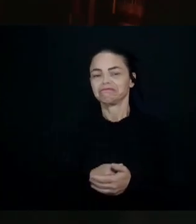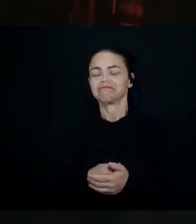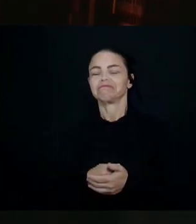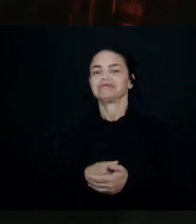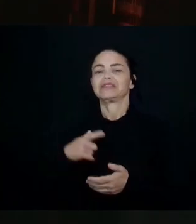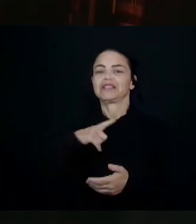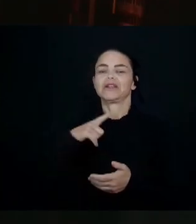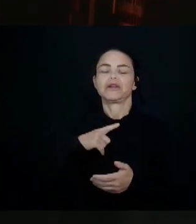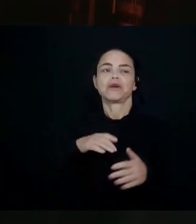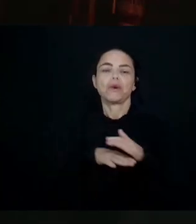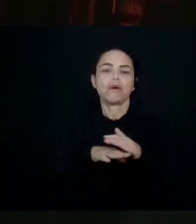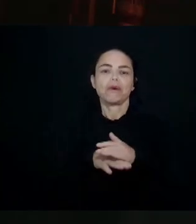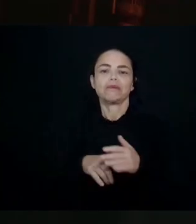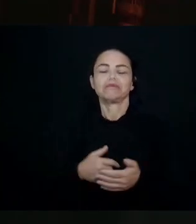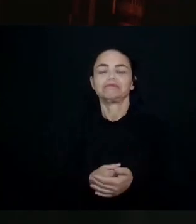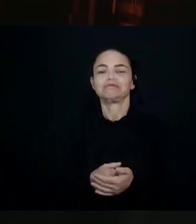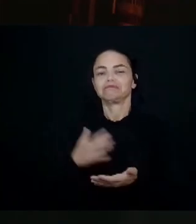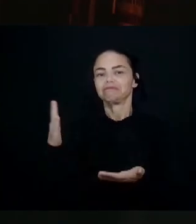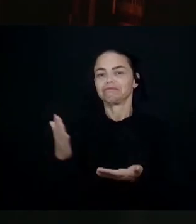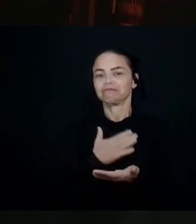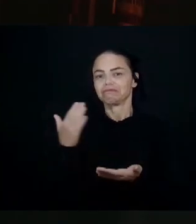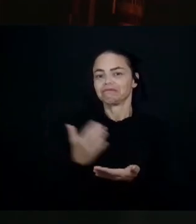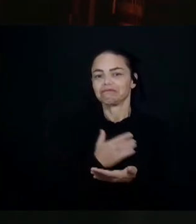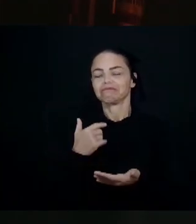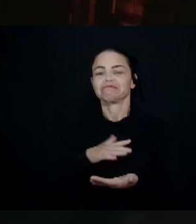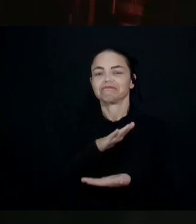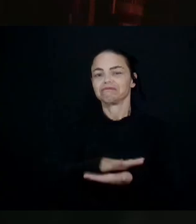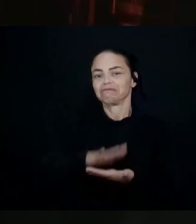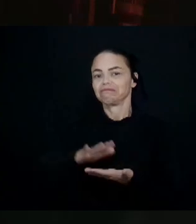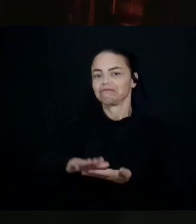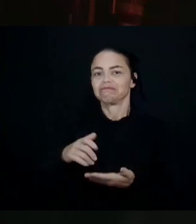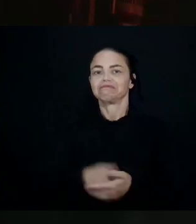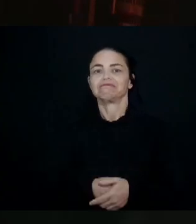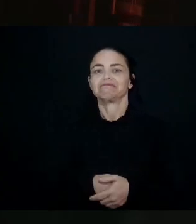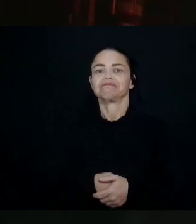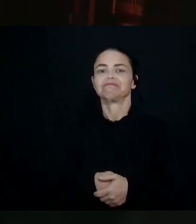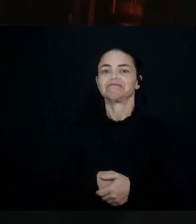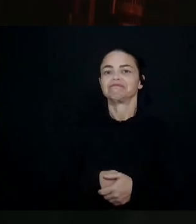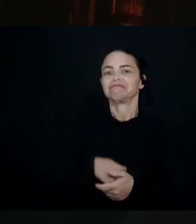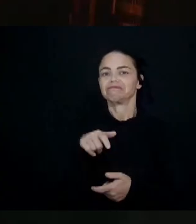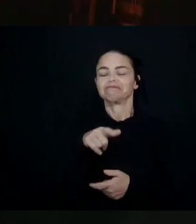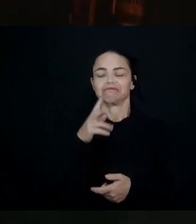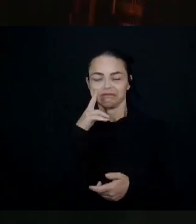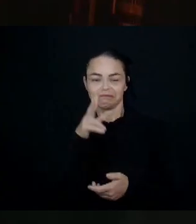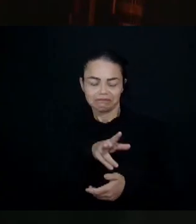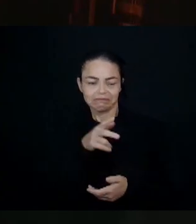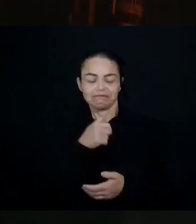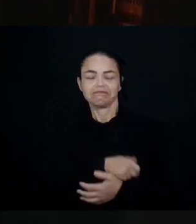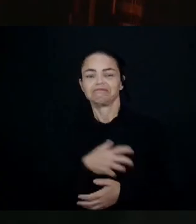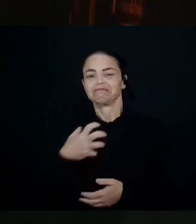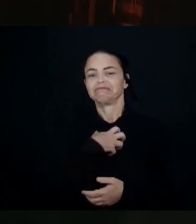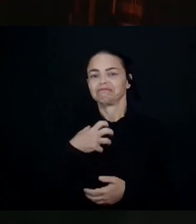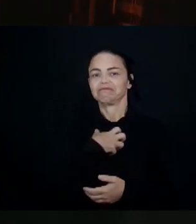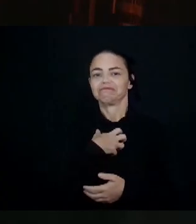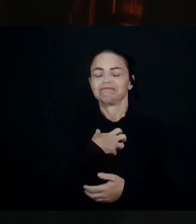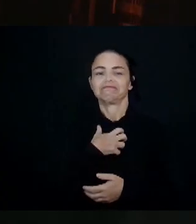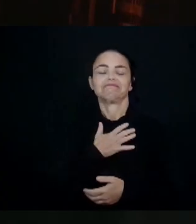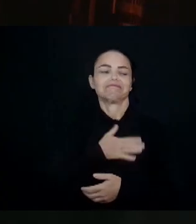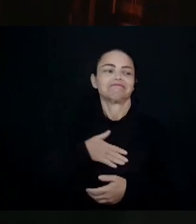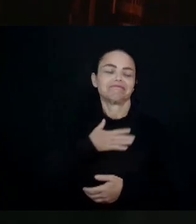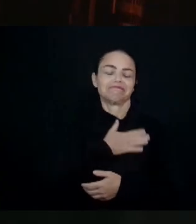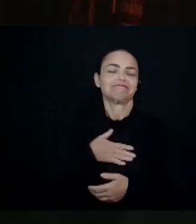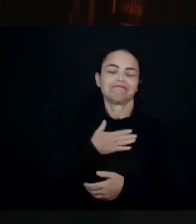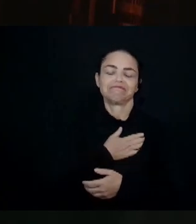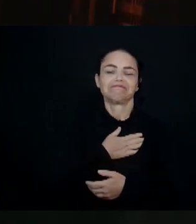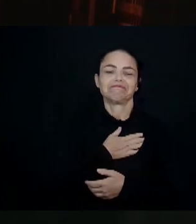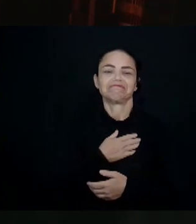você guarda um álbum aí da sua coleção que quando você olha, você sente aquela nostalgia. Conta pra gente, vai,